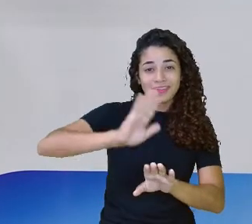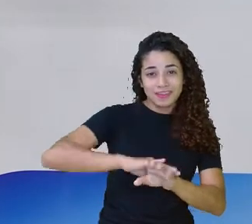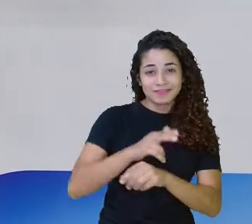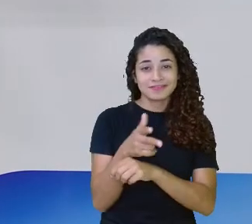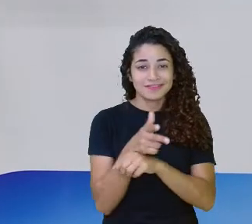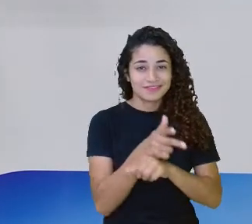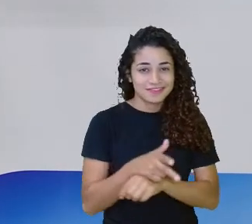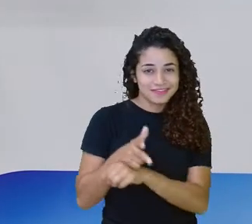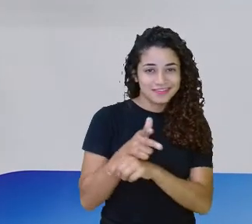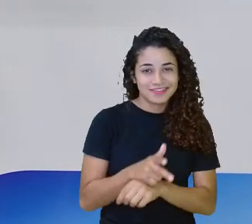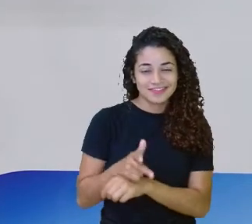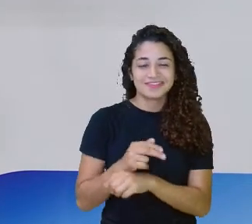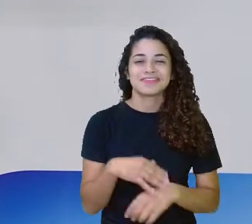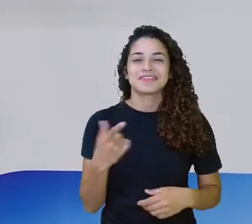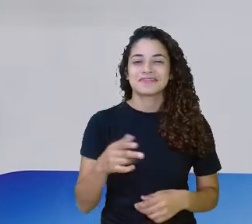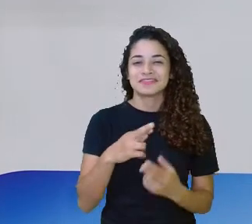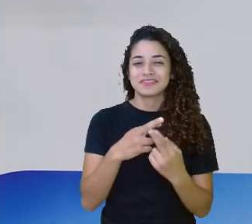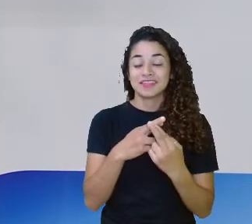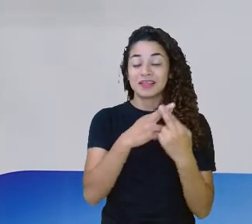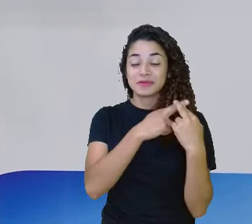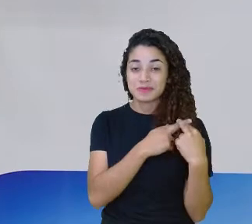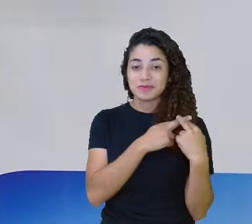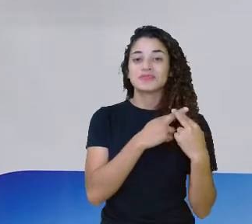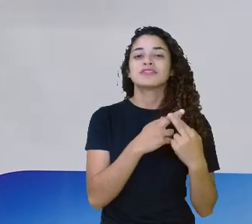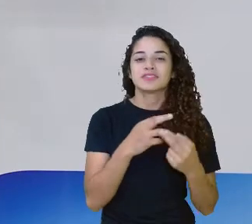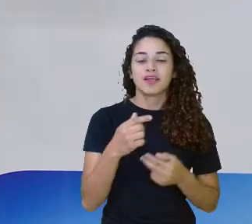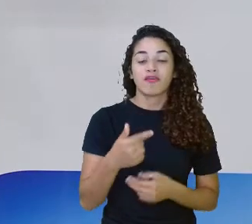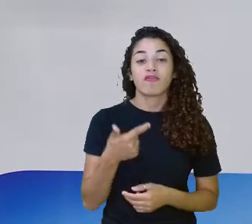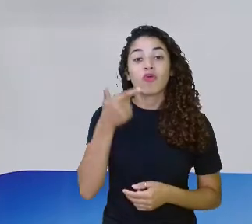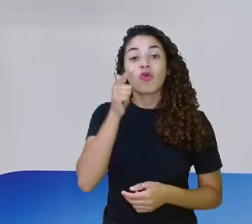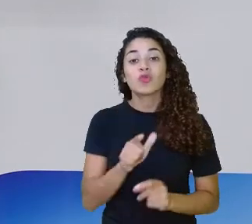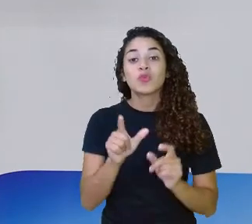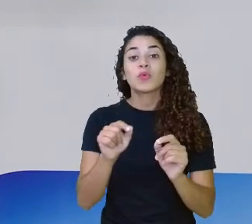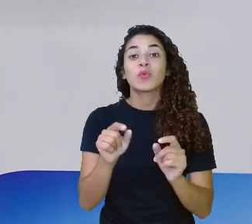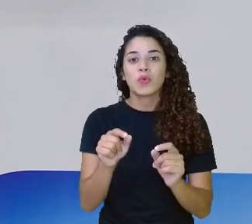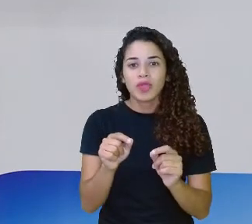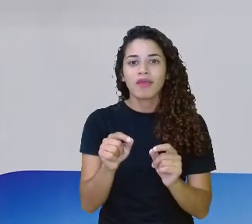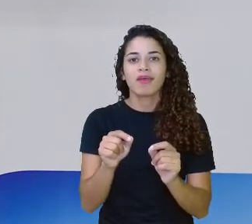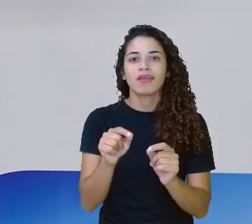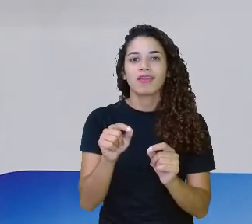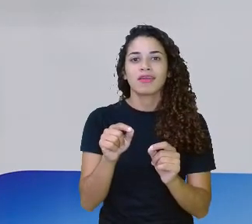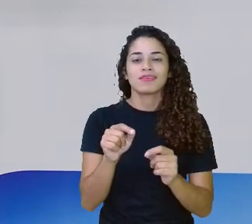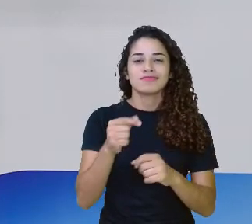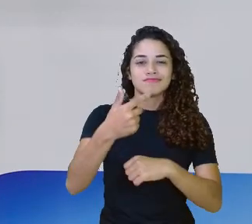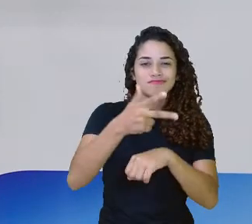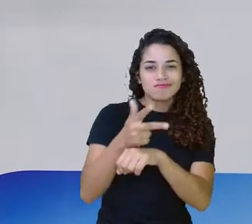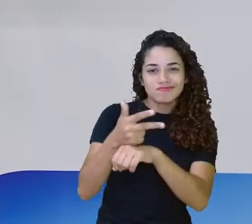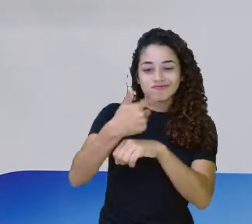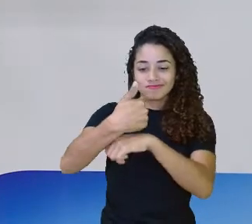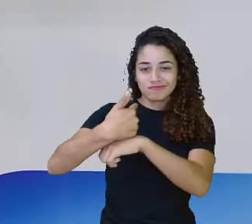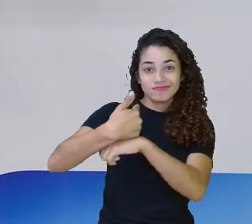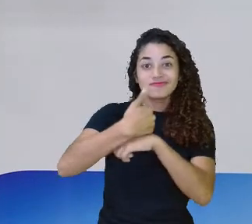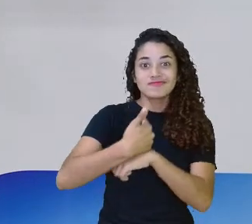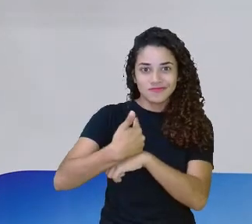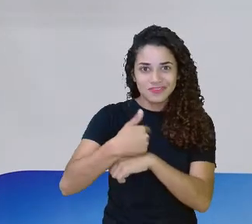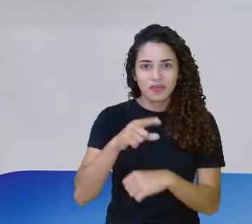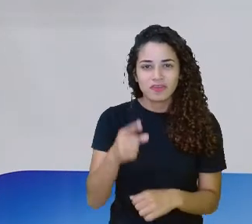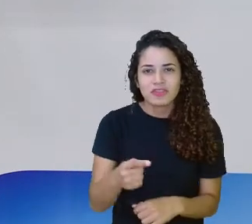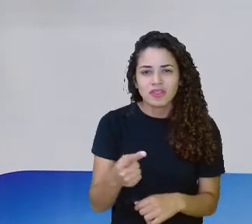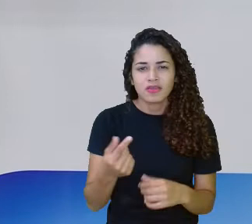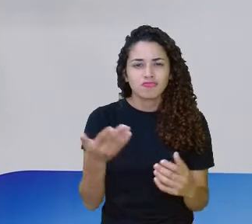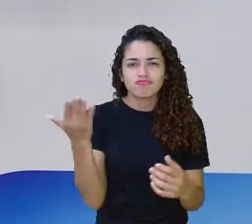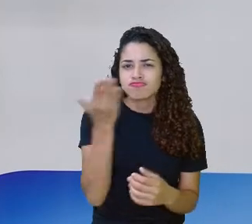aqui, a produção que é responsável para que eu consiga entrar na sua casa. É isso mesmo, vocês não